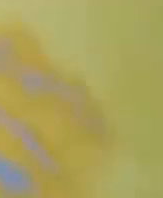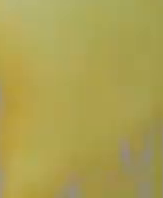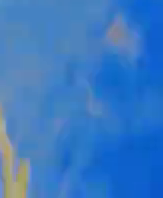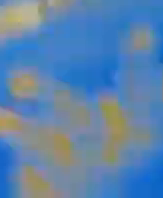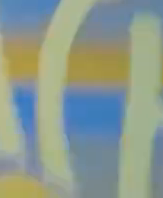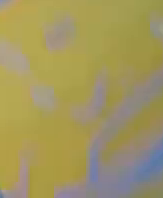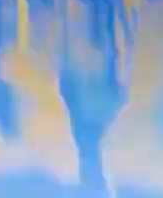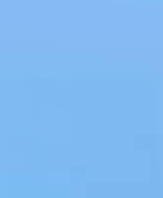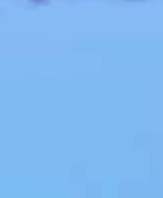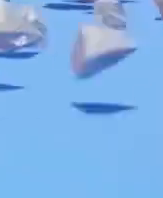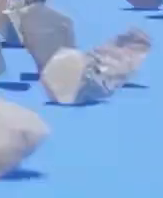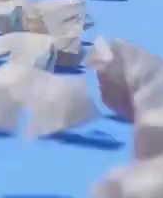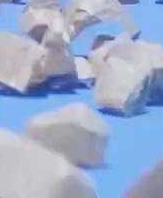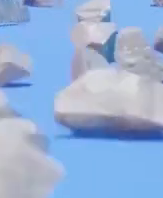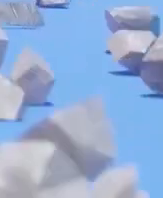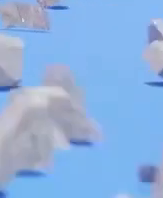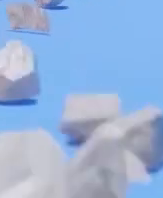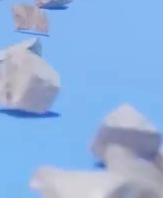E aí